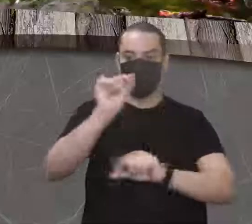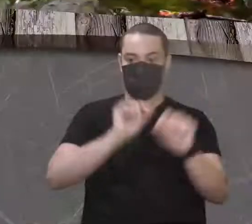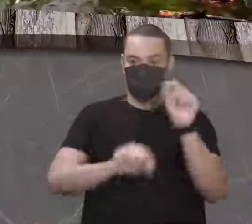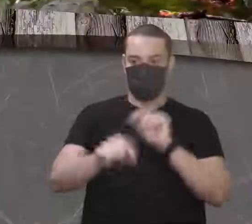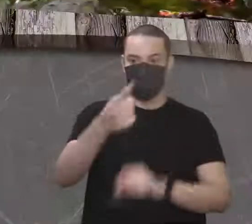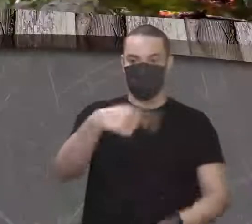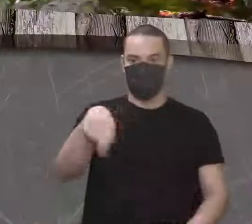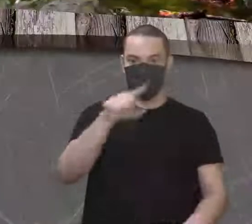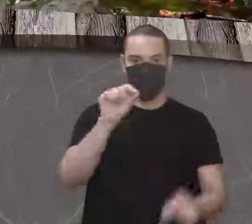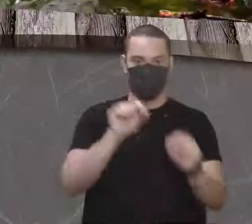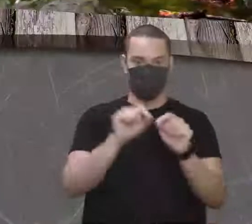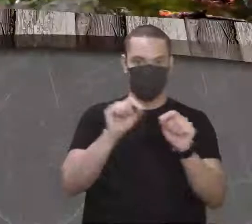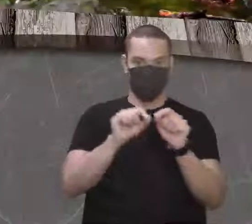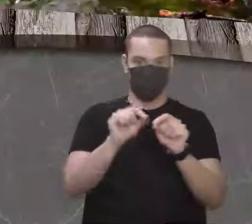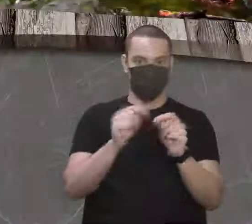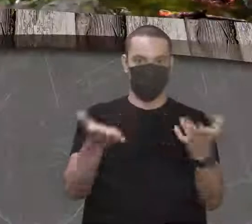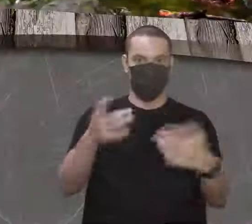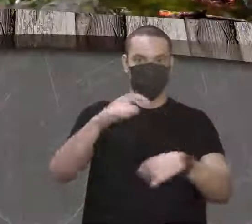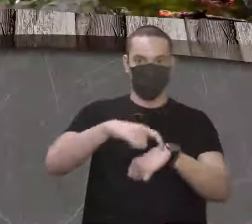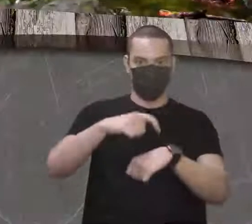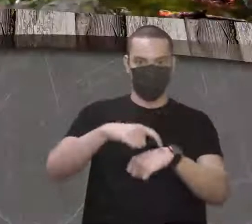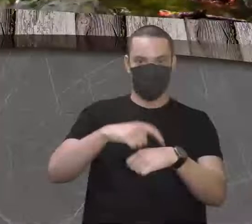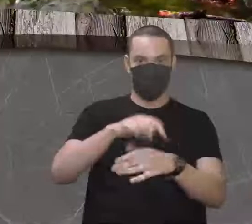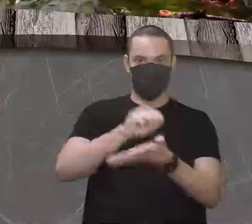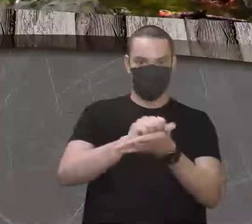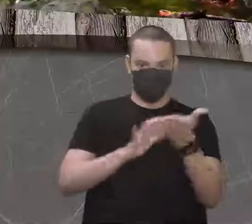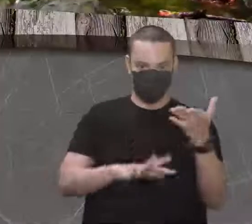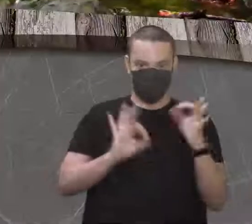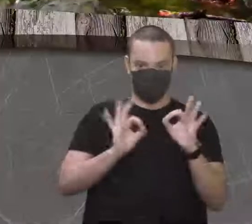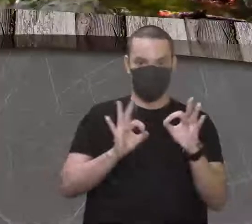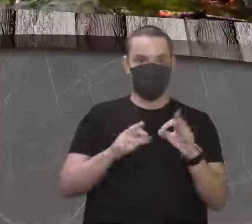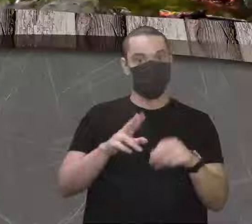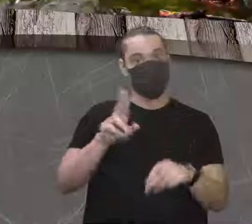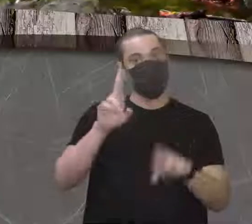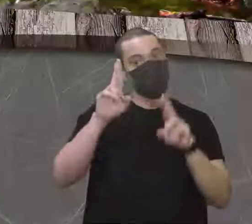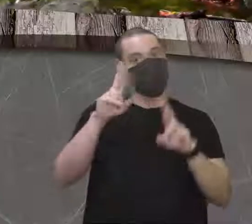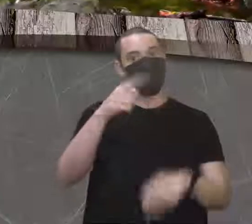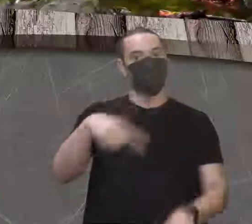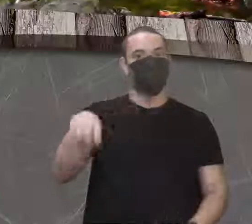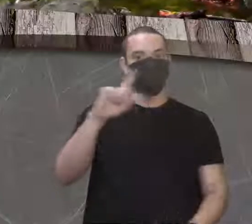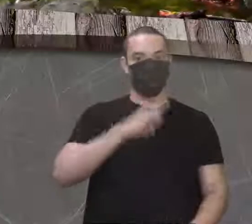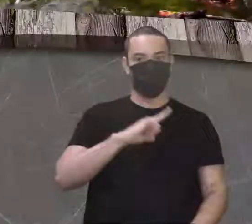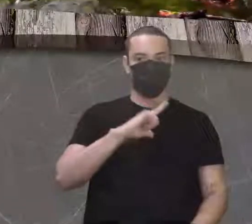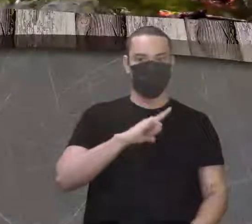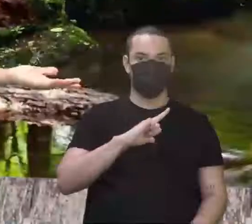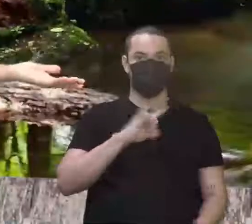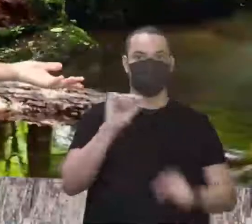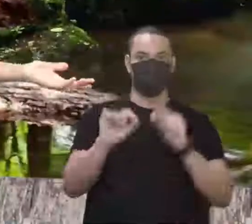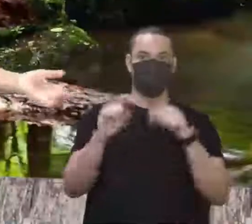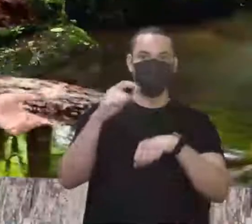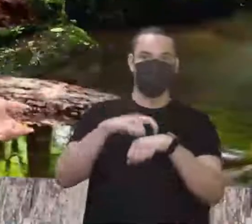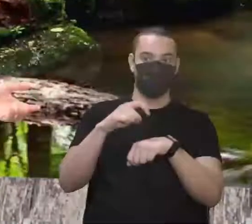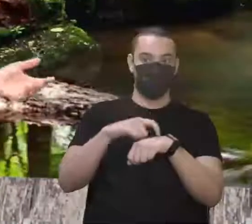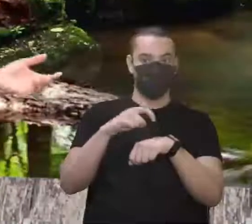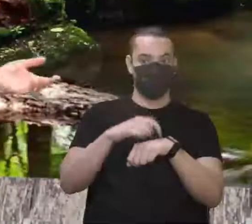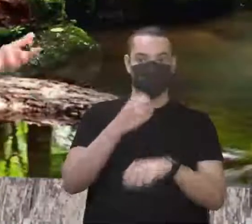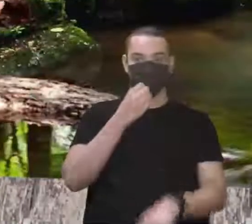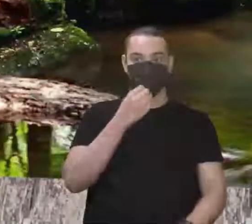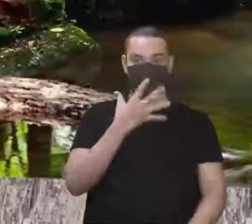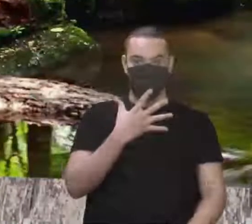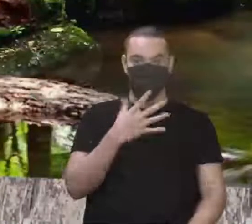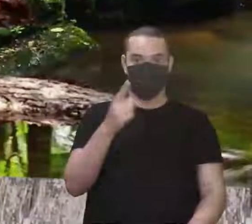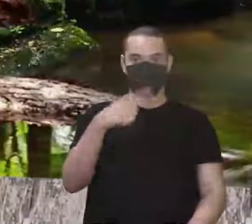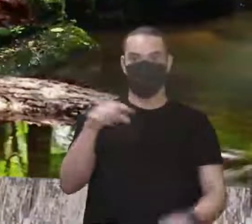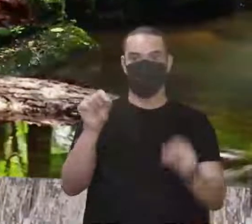selecionamos para esse momento da atividade, tá bom? Eu espero que você tenha tido um tempo suficiente para poder